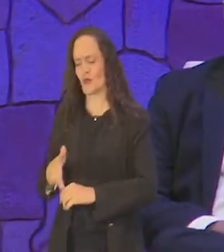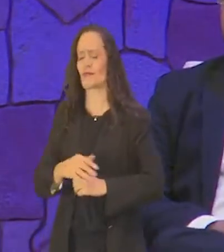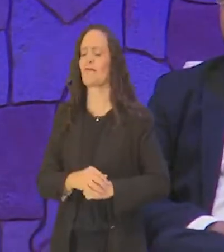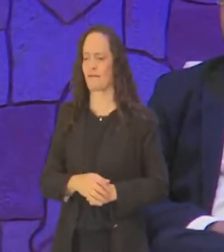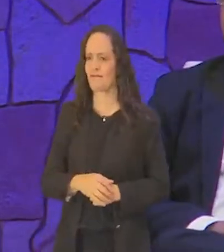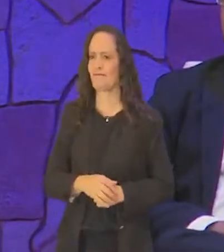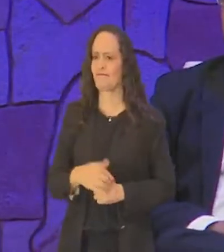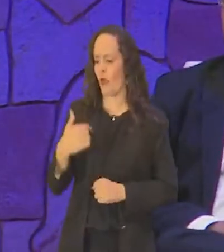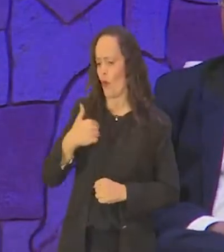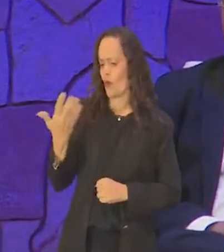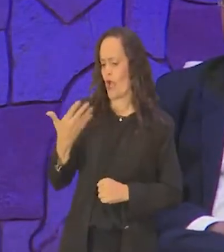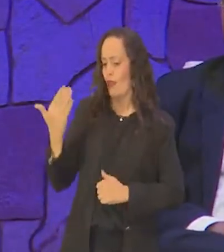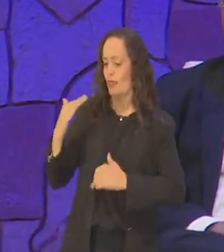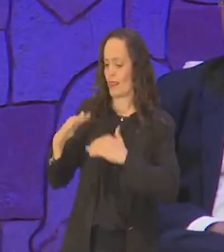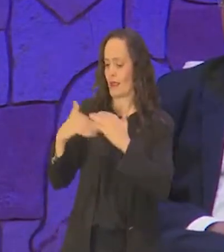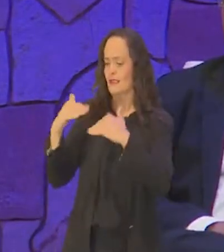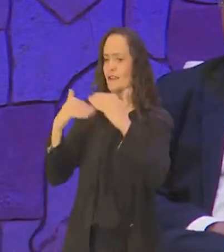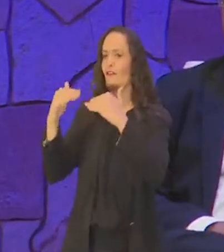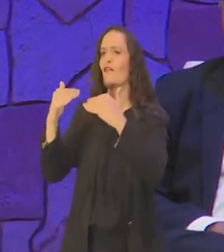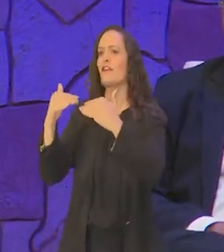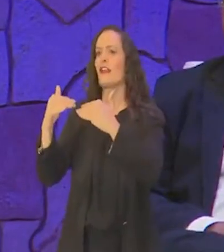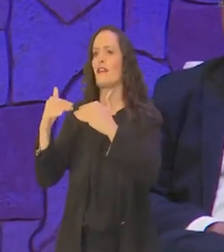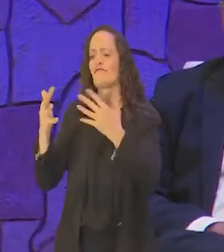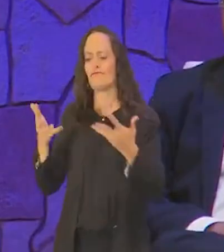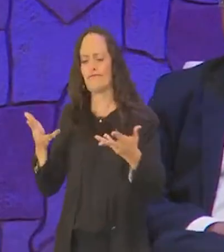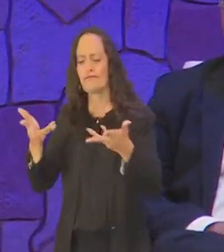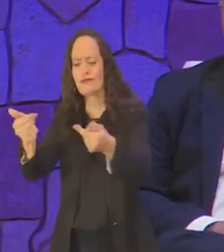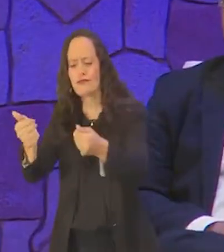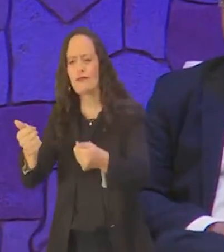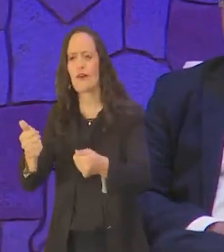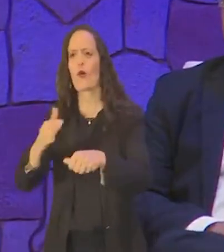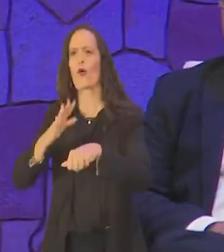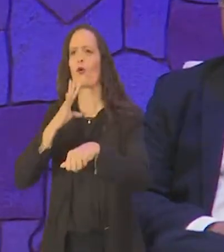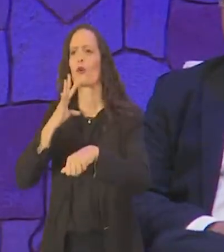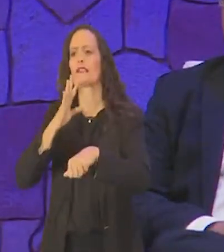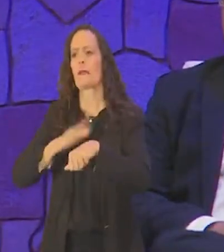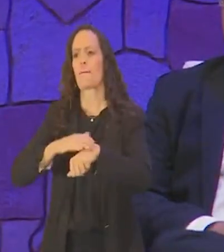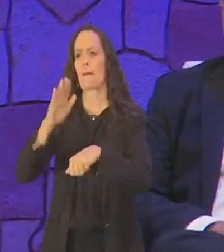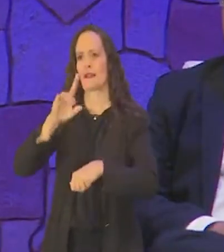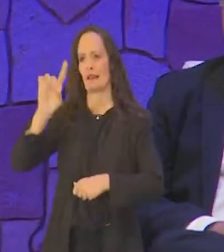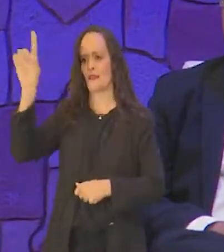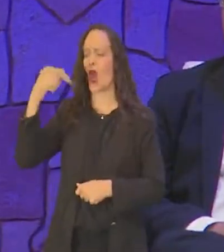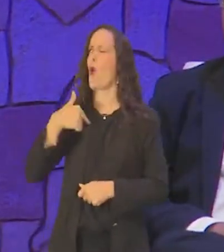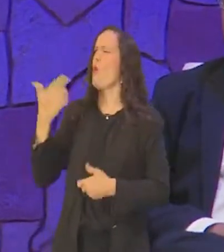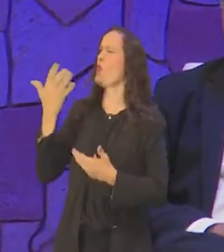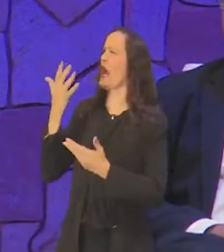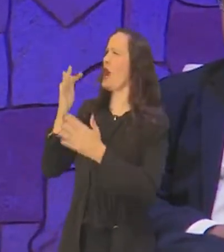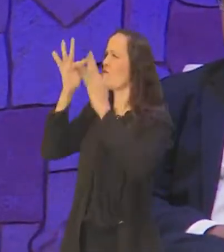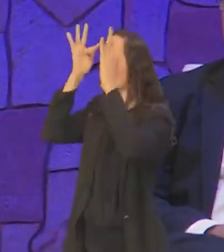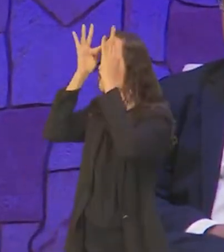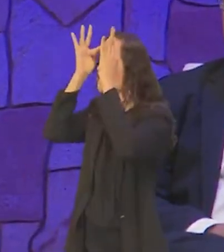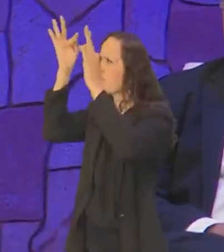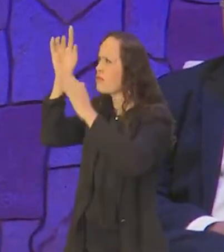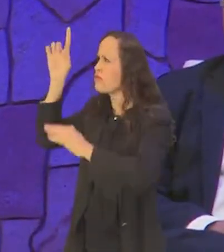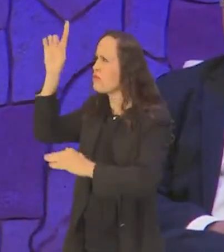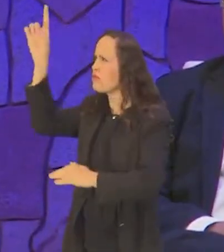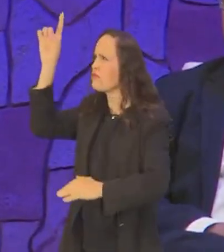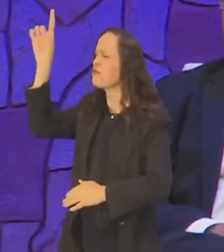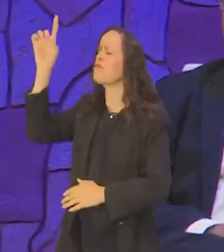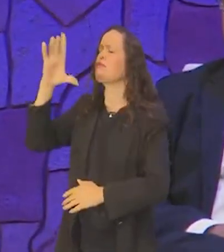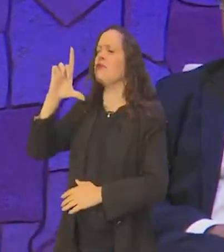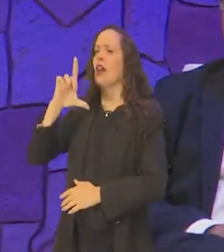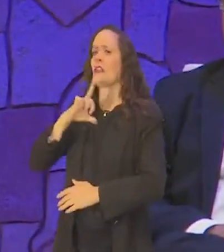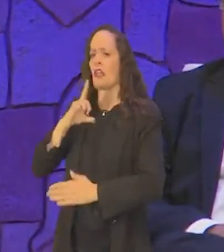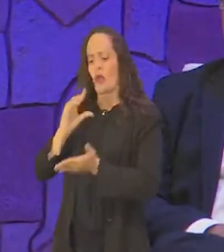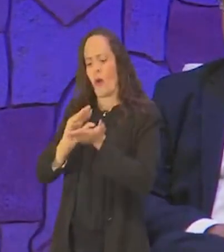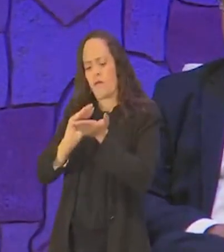para desenvolver novas habilidades, conhecer. Vou ser fiel ao Senhor, vou separar parte do que eu